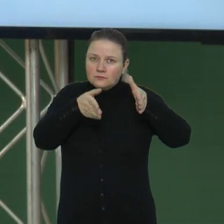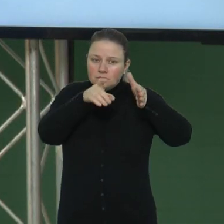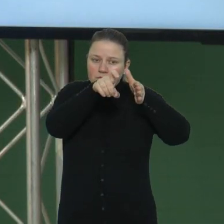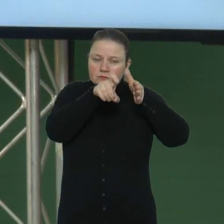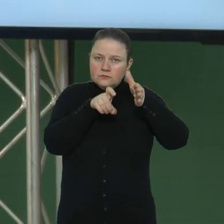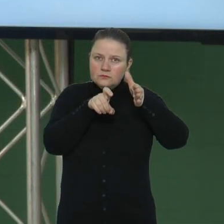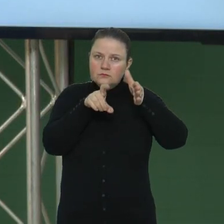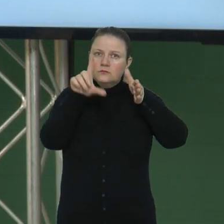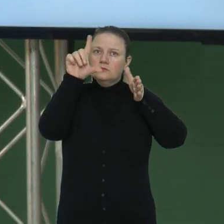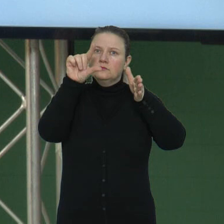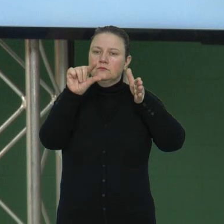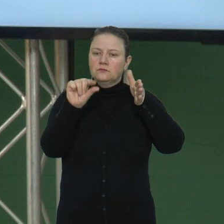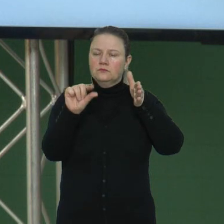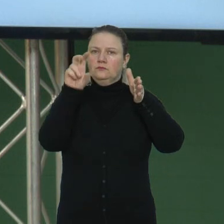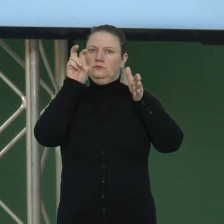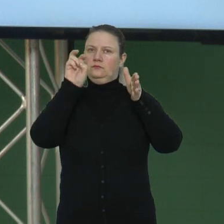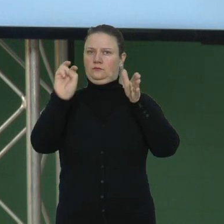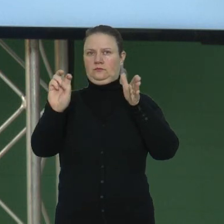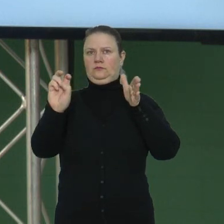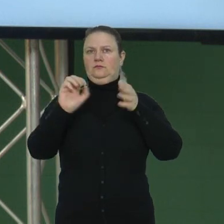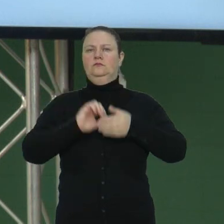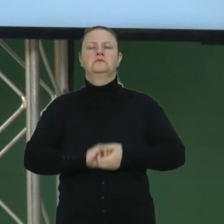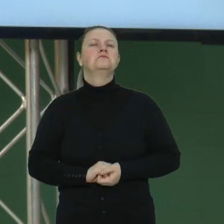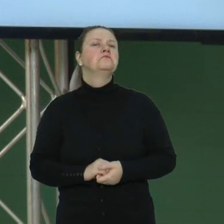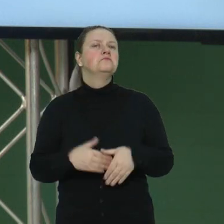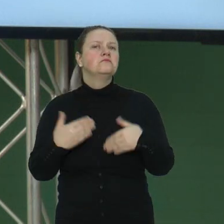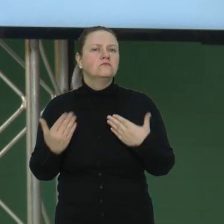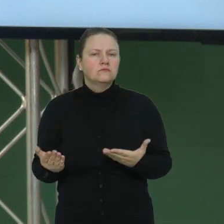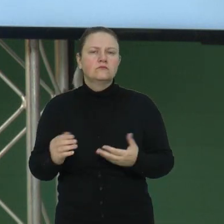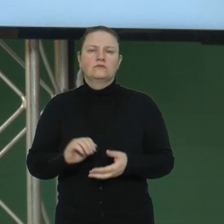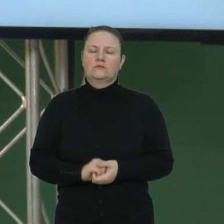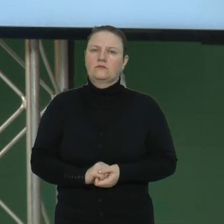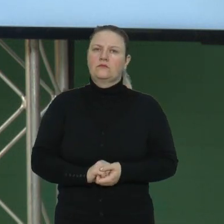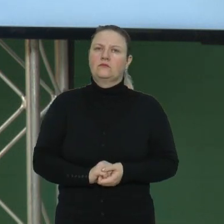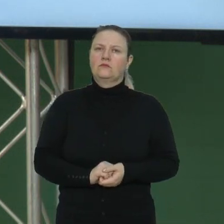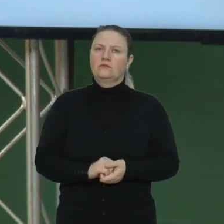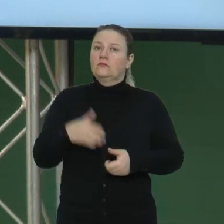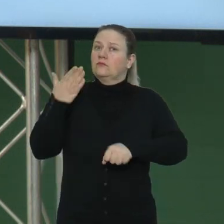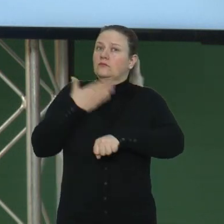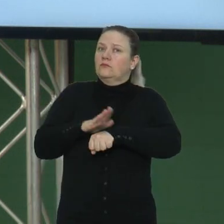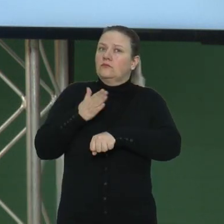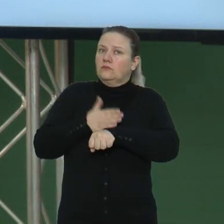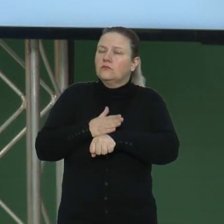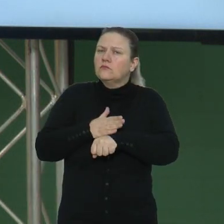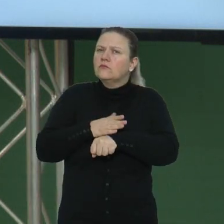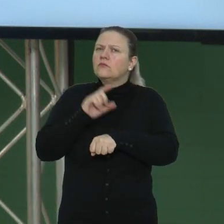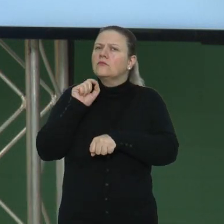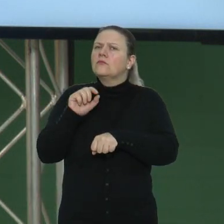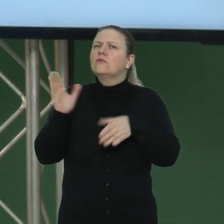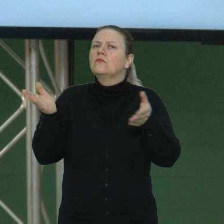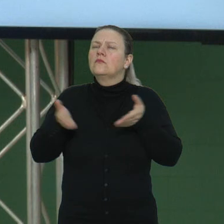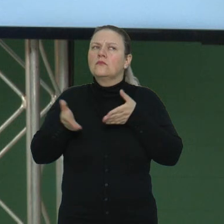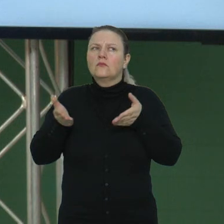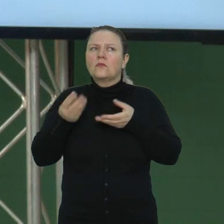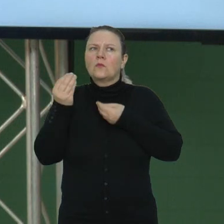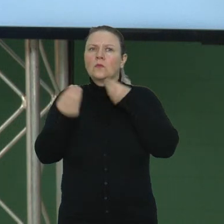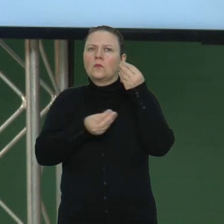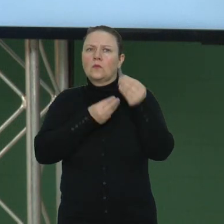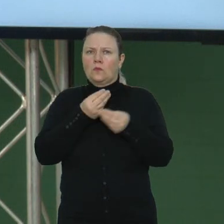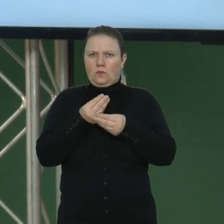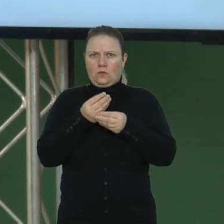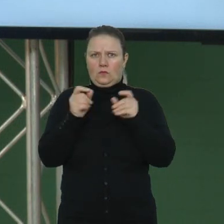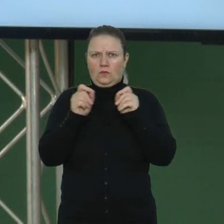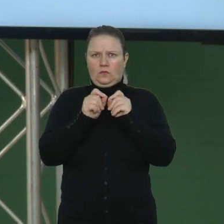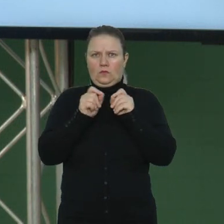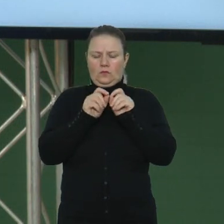Então qual que tem o módulo menor do que o 5? Então, aplicando a propriedade, como que a gente vai verificar que vai ficar essa